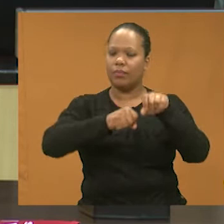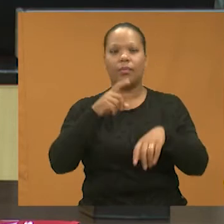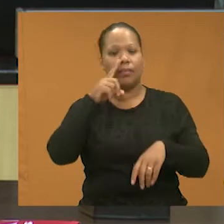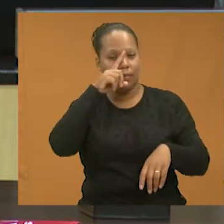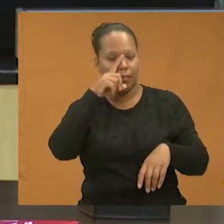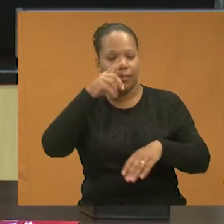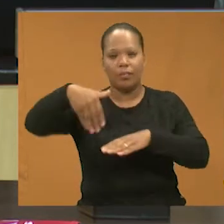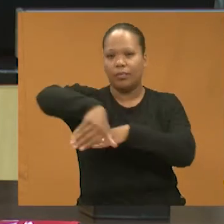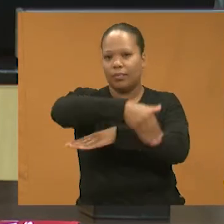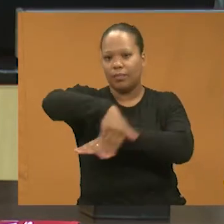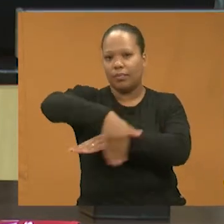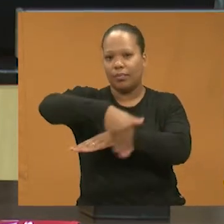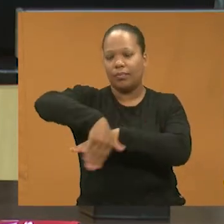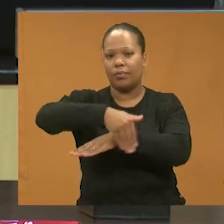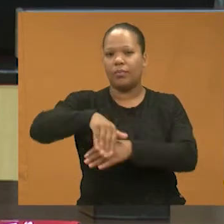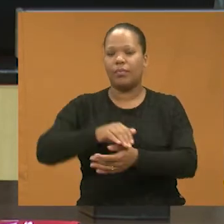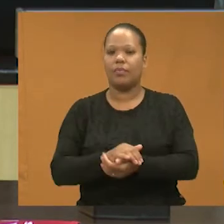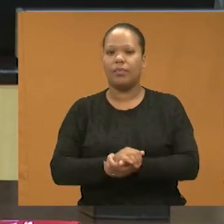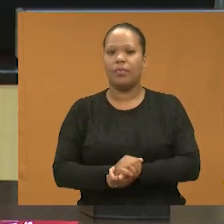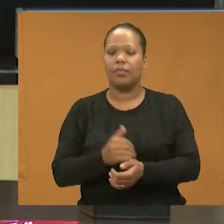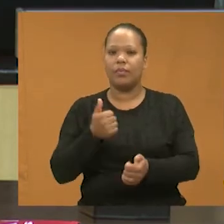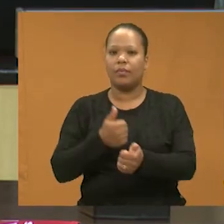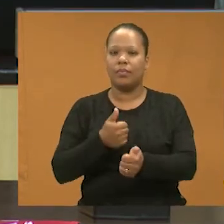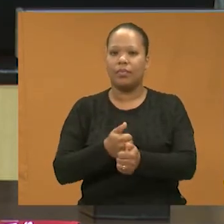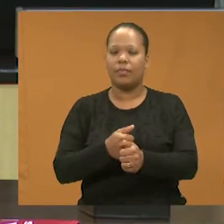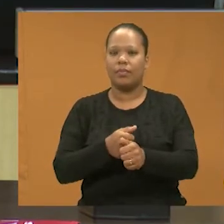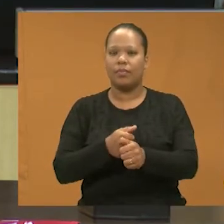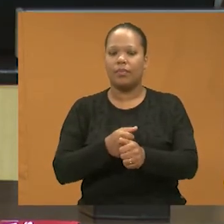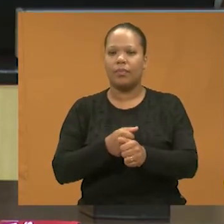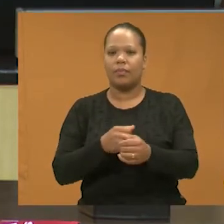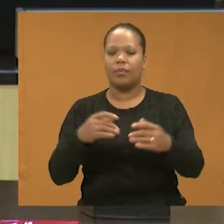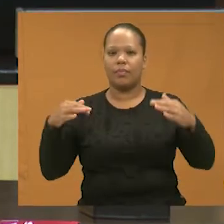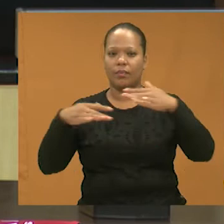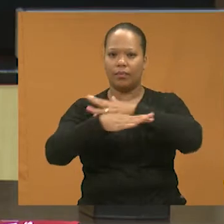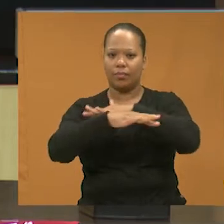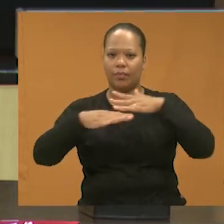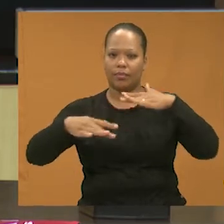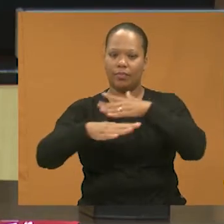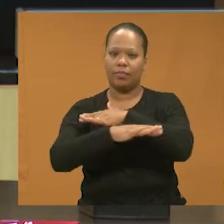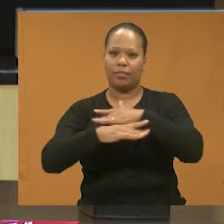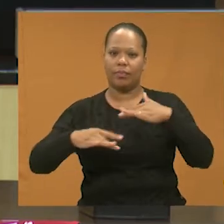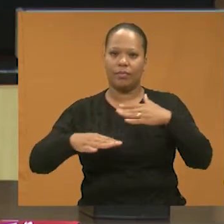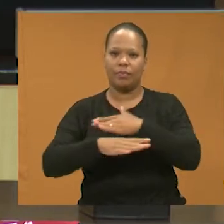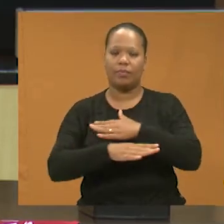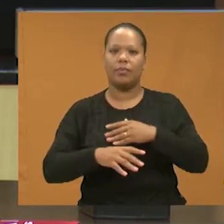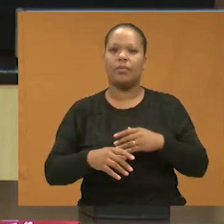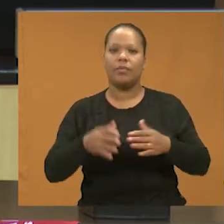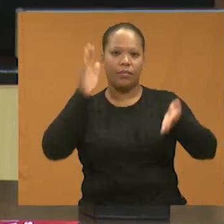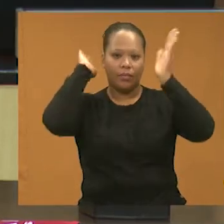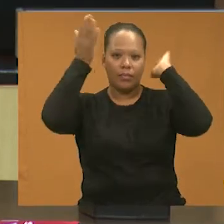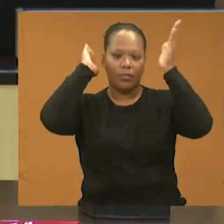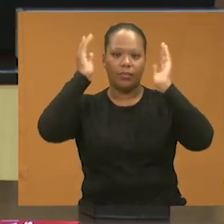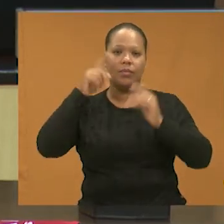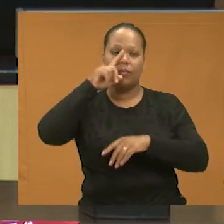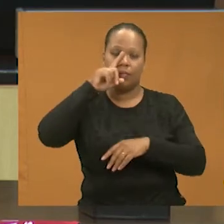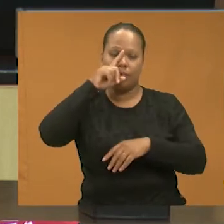no referido trajeto pela proximidade com os veículos que trafegam pela rodovia, principalmente os caminhões.